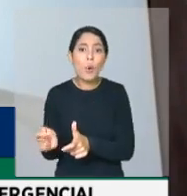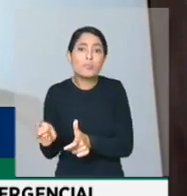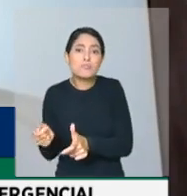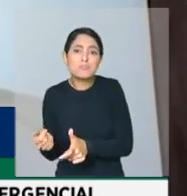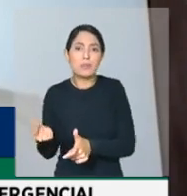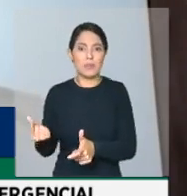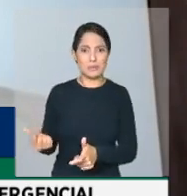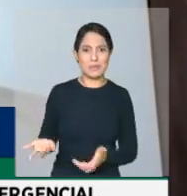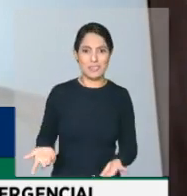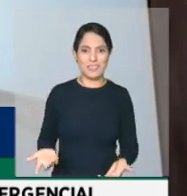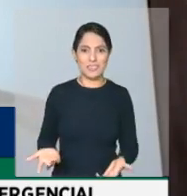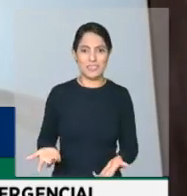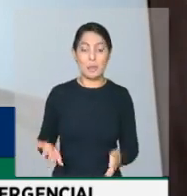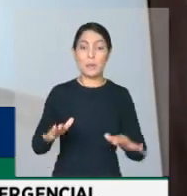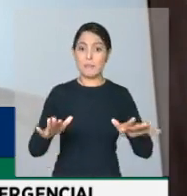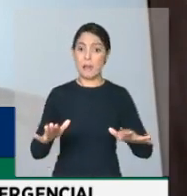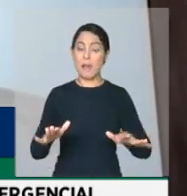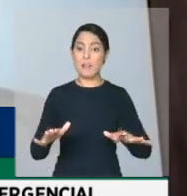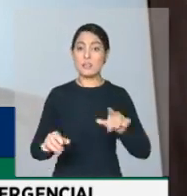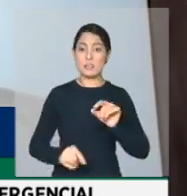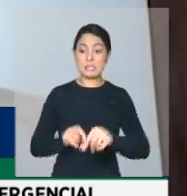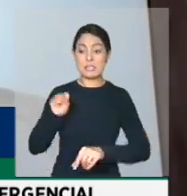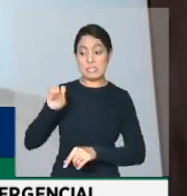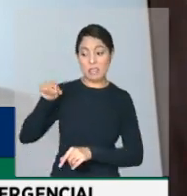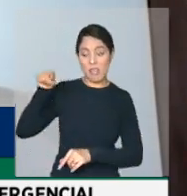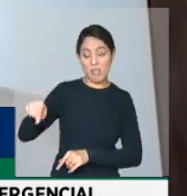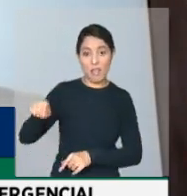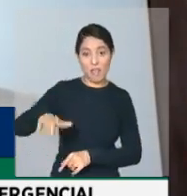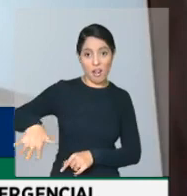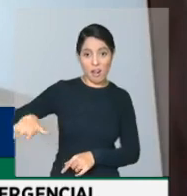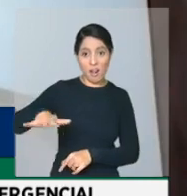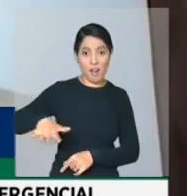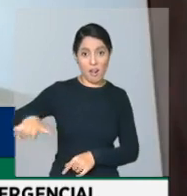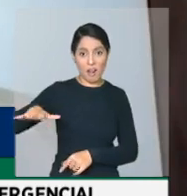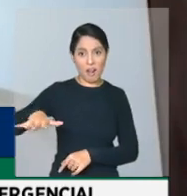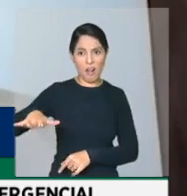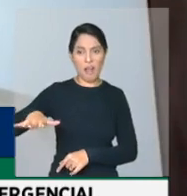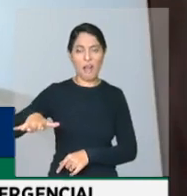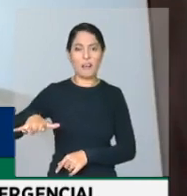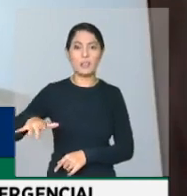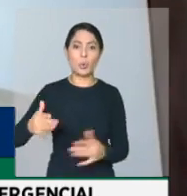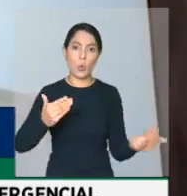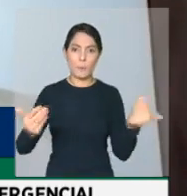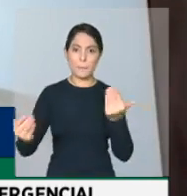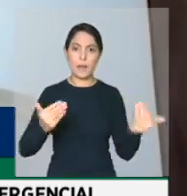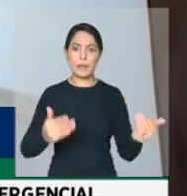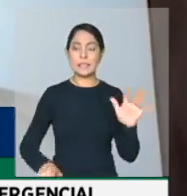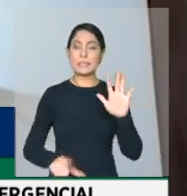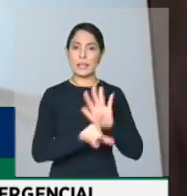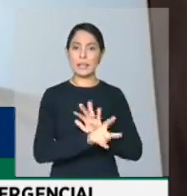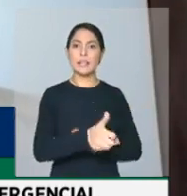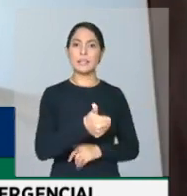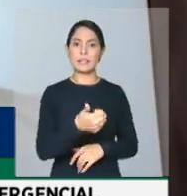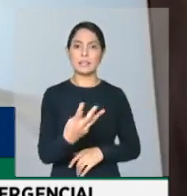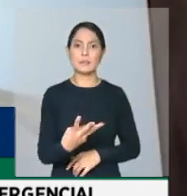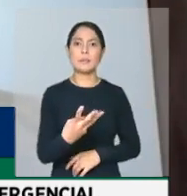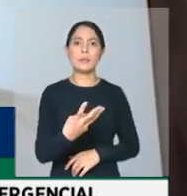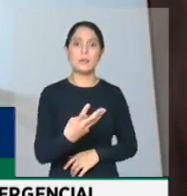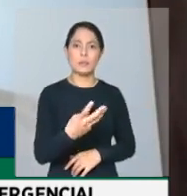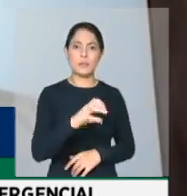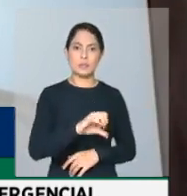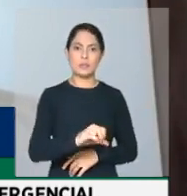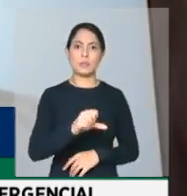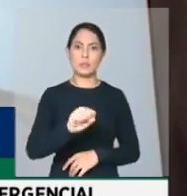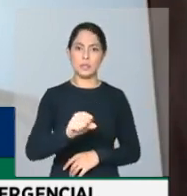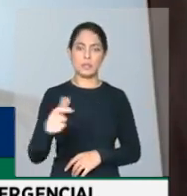implicará um diminuto impacto nas despesas emergenciais com o benefício instituído pela Lei 13.982